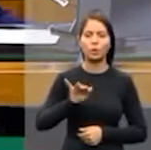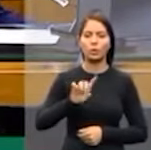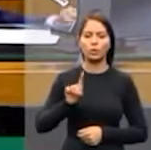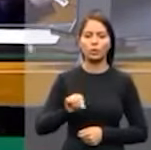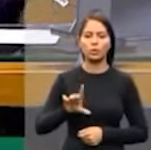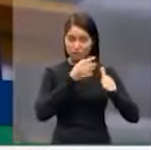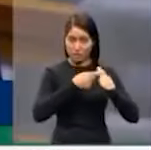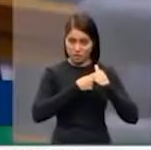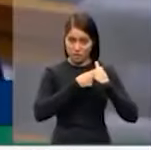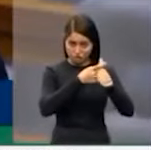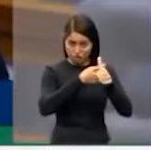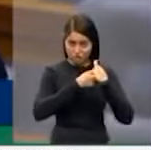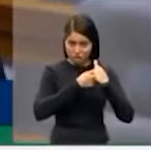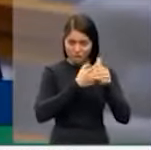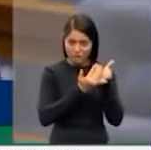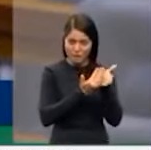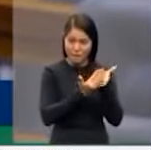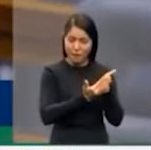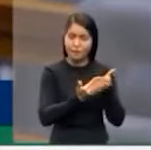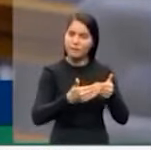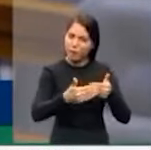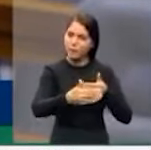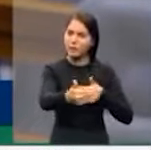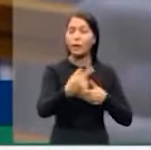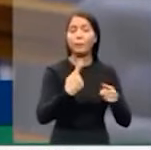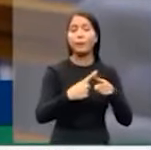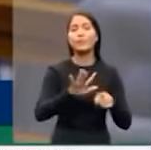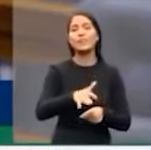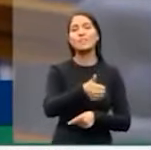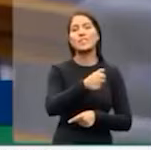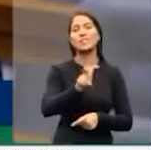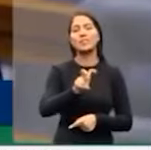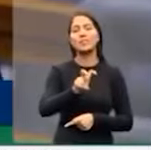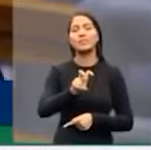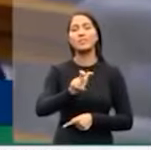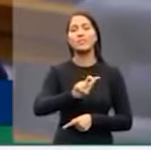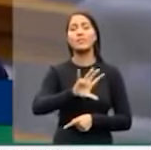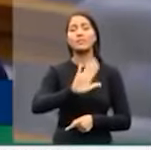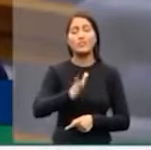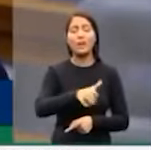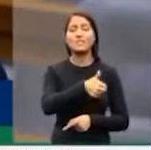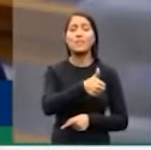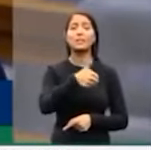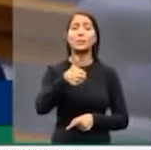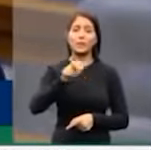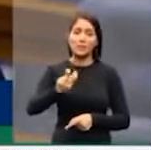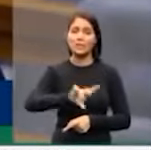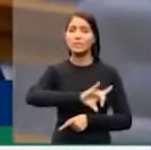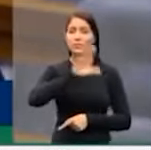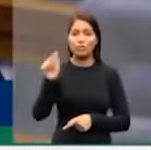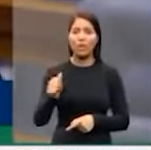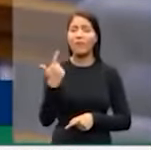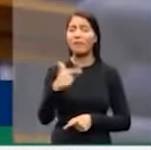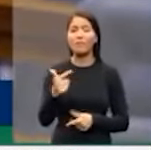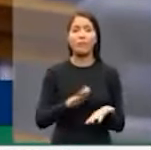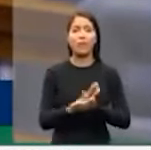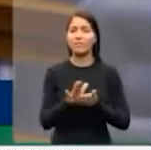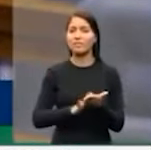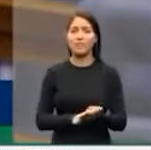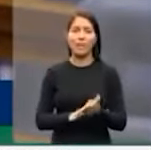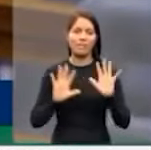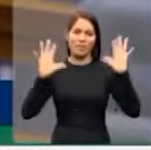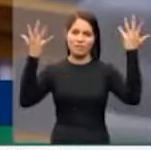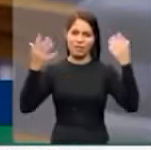prazo porque elas estão há mais de 115 dias sem realizar eventos esportivos é uma medi e essa é uma política pública